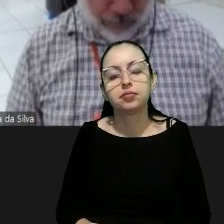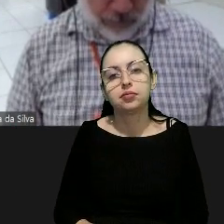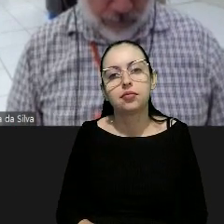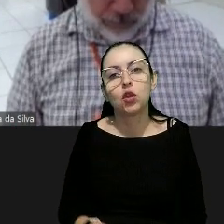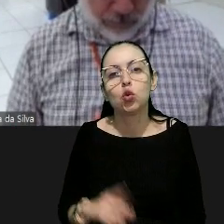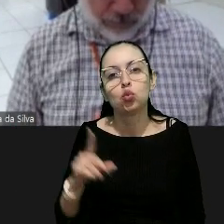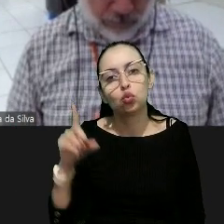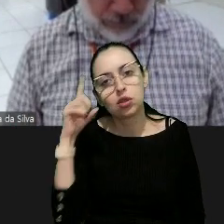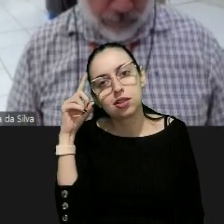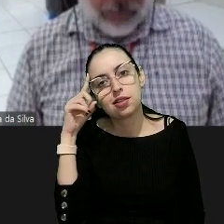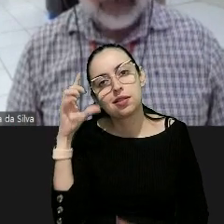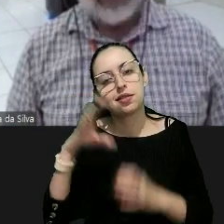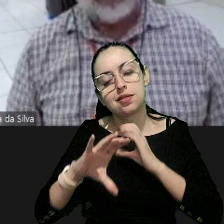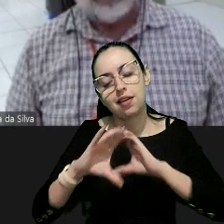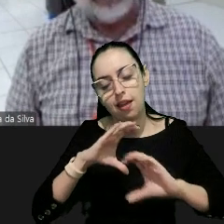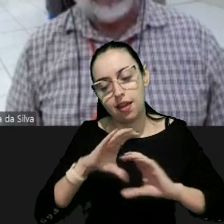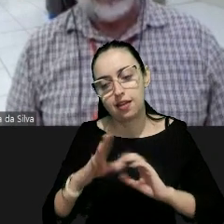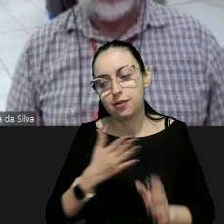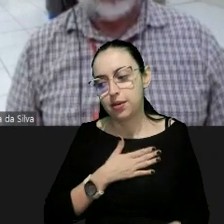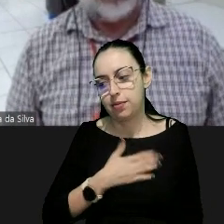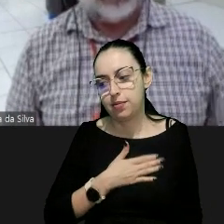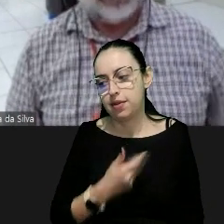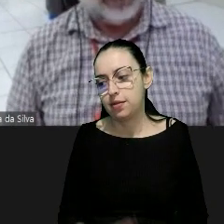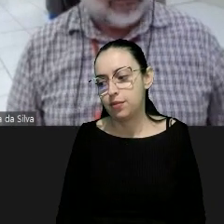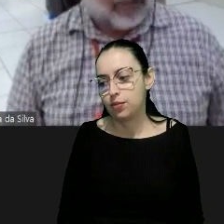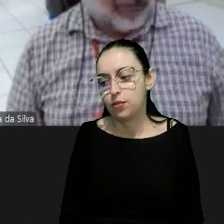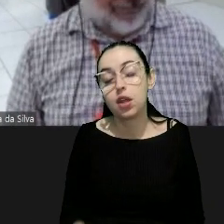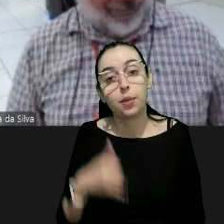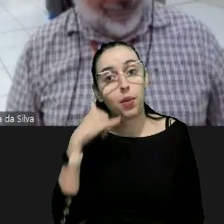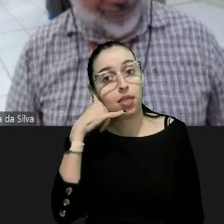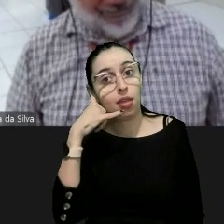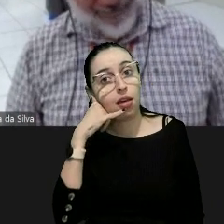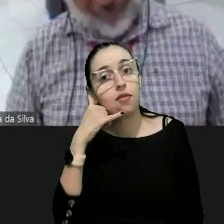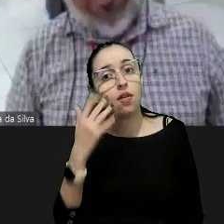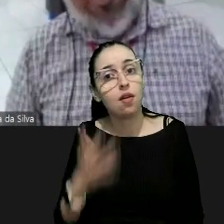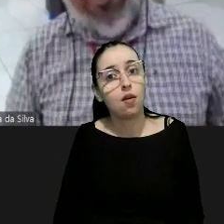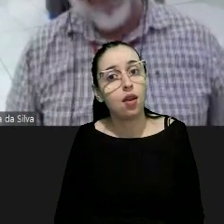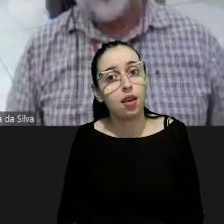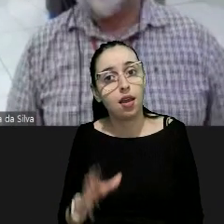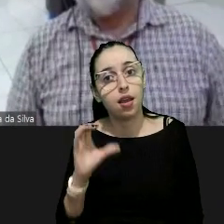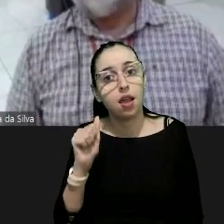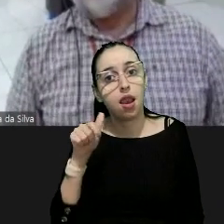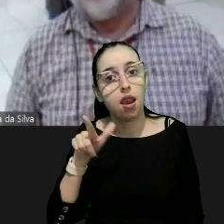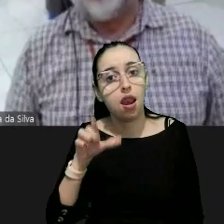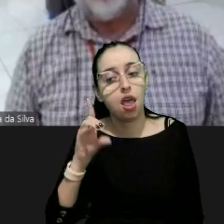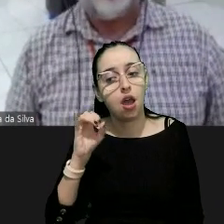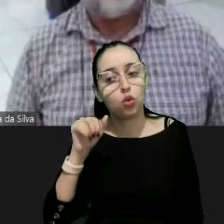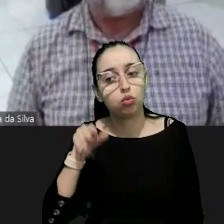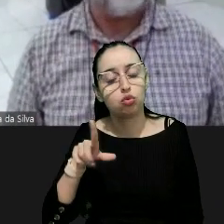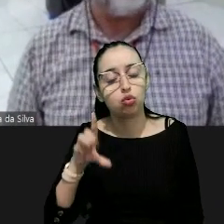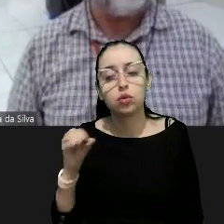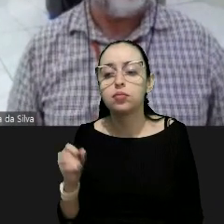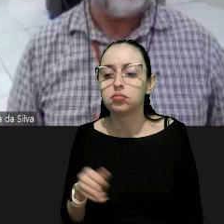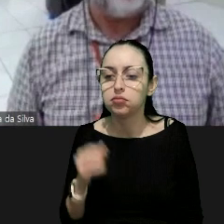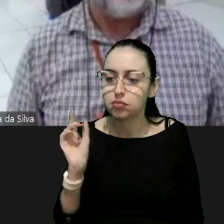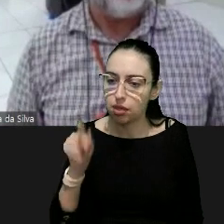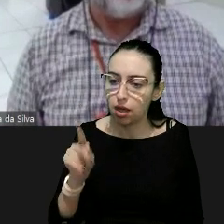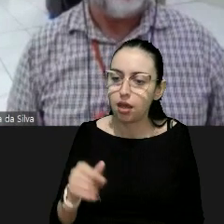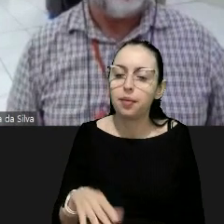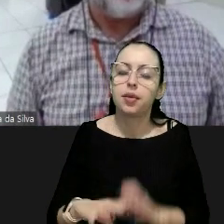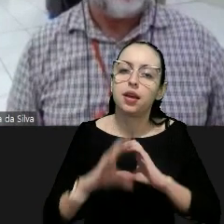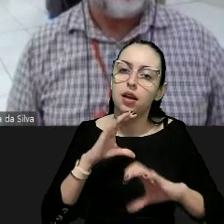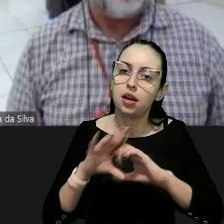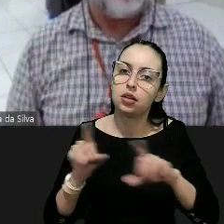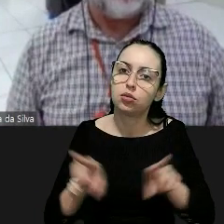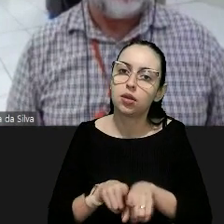cantou na vida. Então ele canta todos os dias para mim. Que legal. Pô. E eu, por telefone, Cláudio. E eu